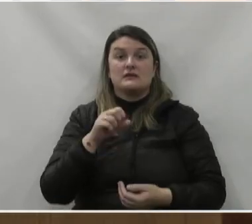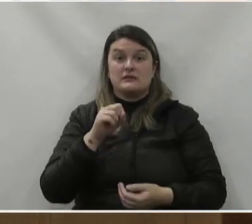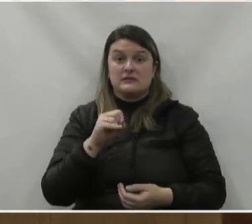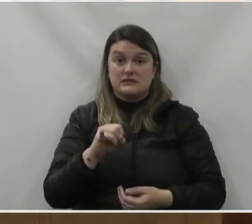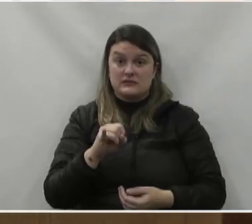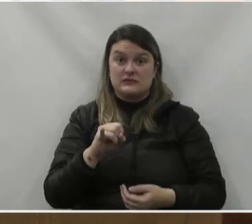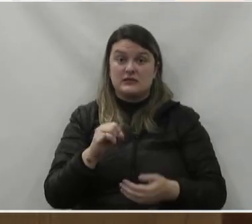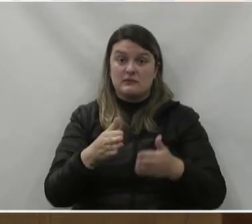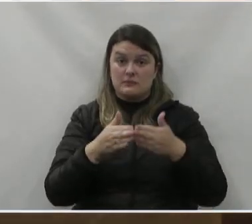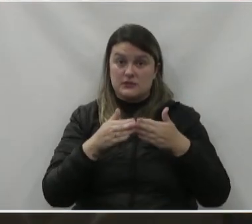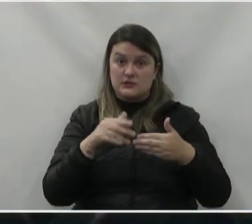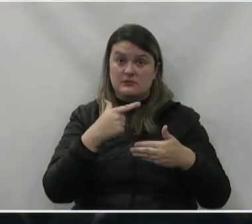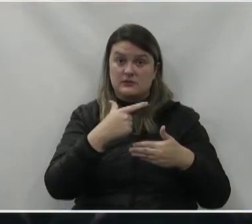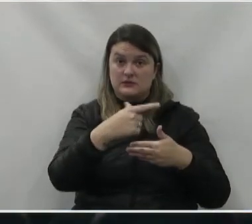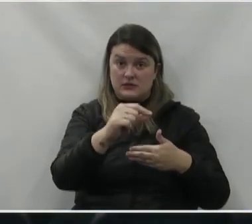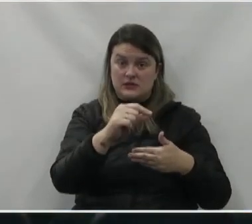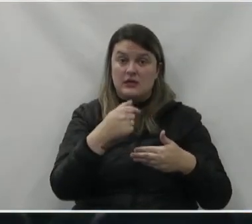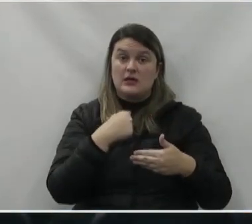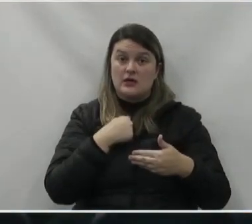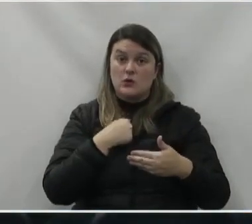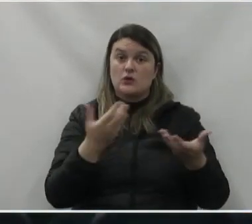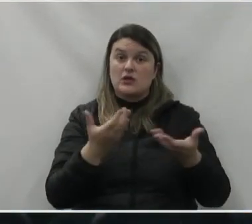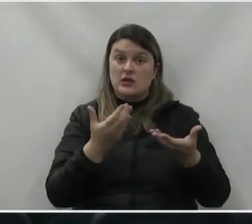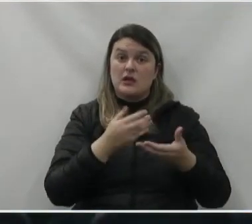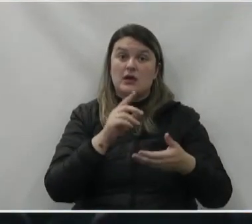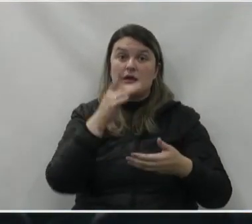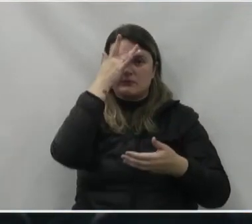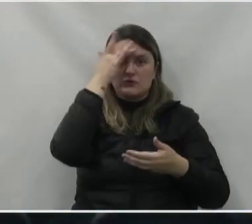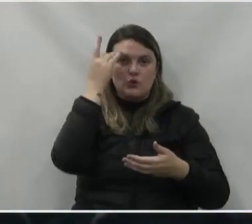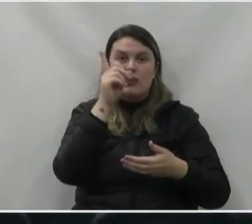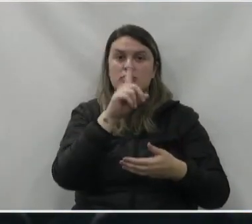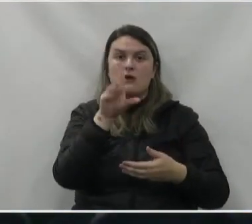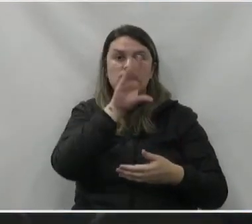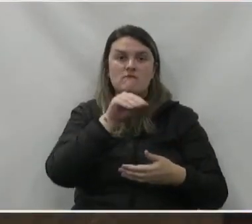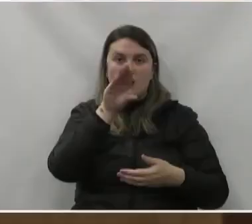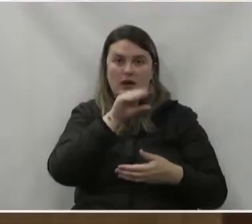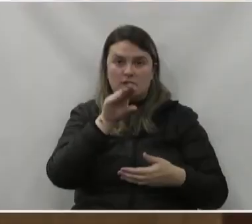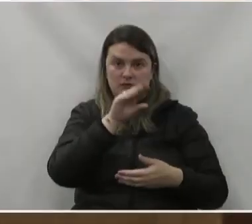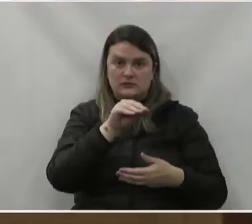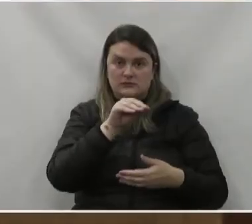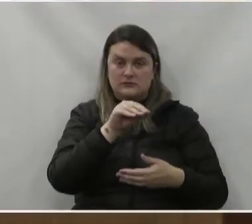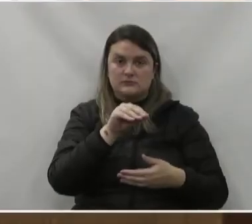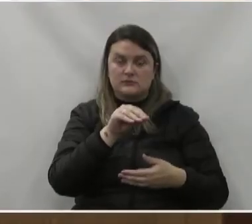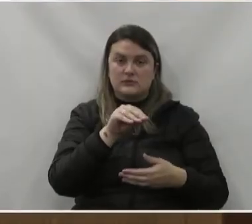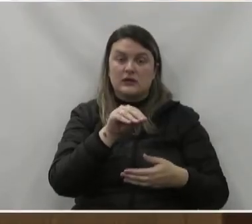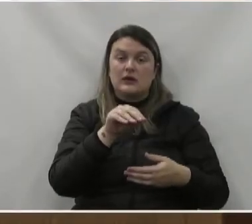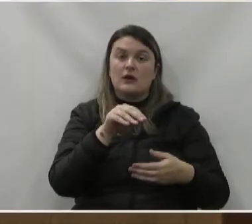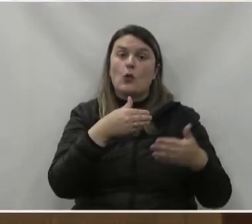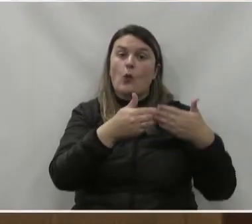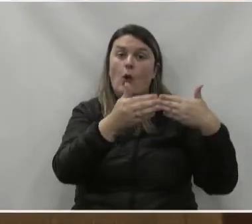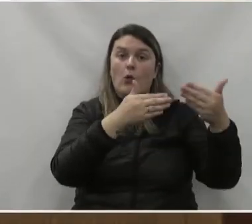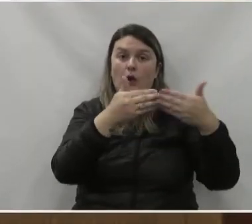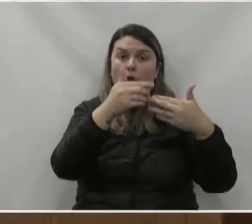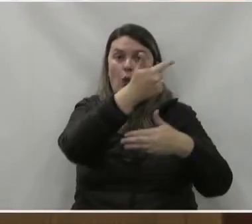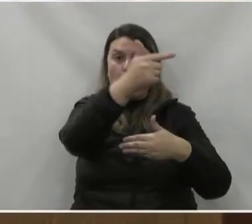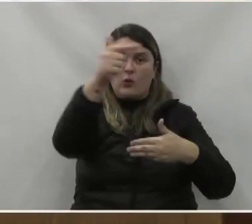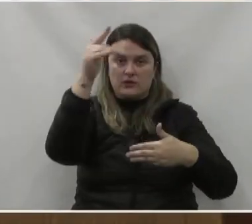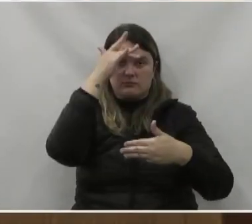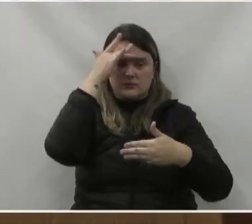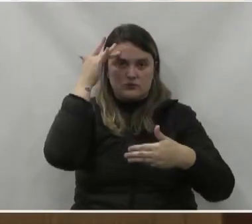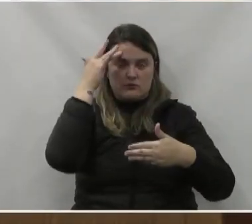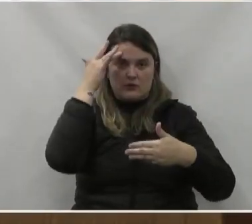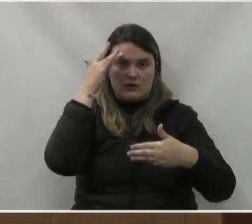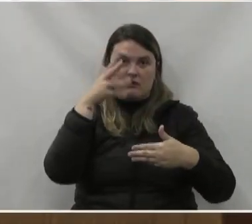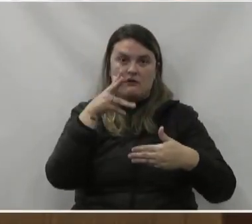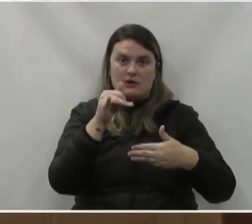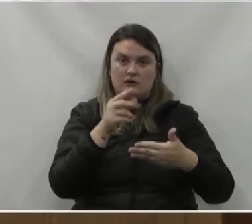Por favor, presidente. Não, eu só gostaria que não se manifestasse, tá ok, Anderson? Porque se qualquer manifestação, daí a gente vai ter